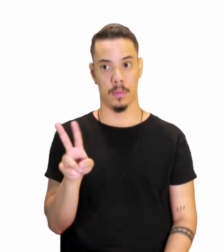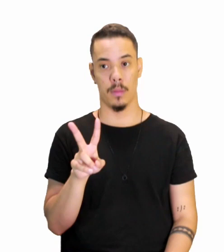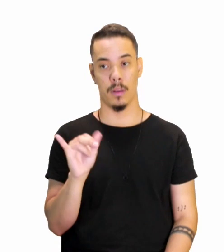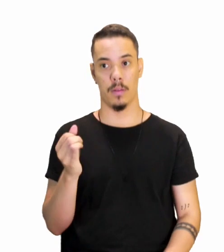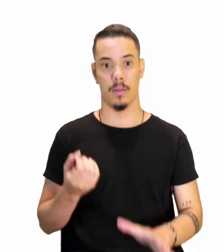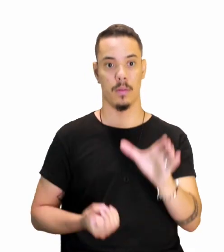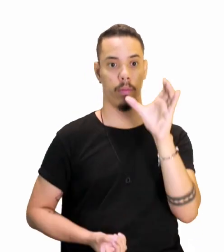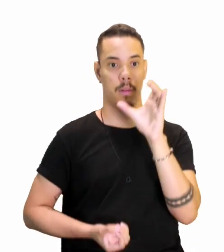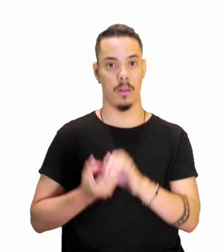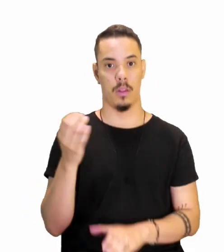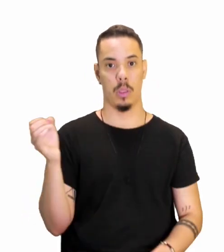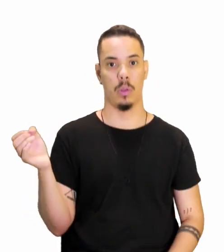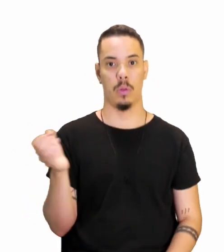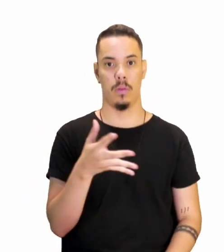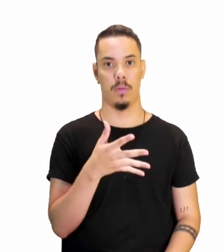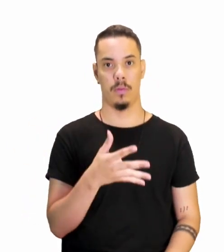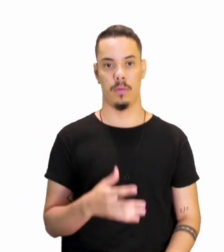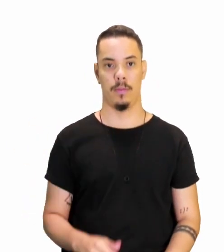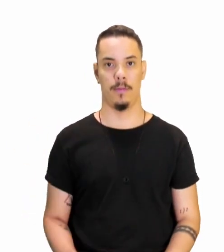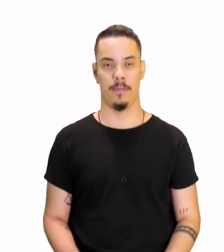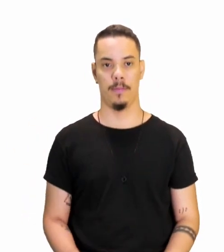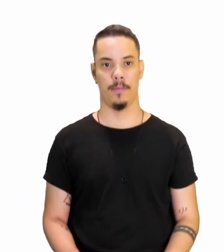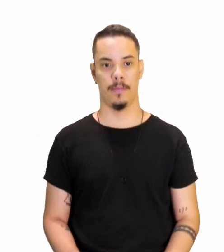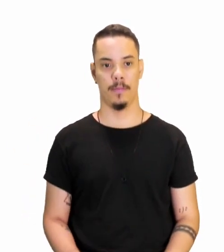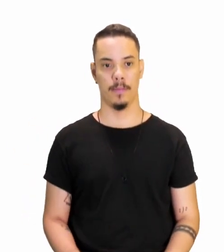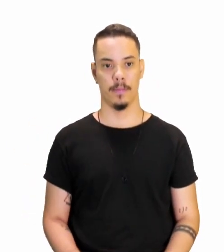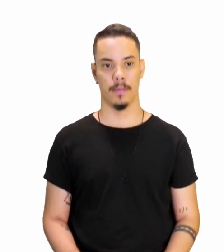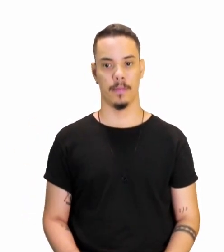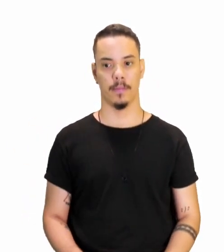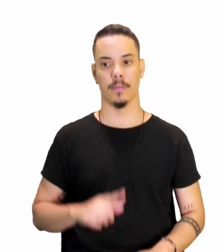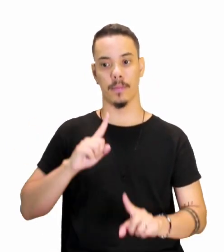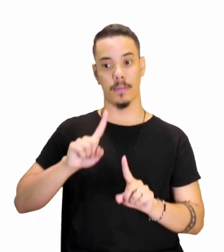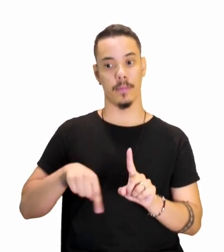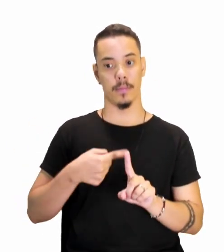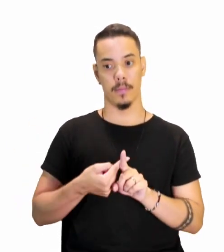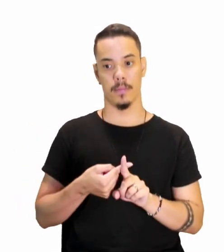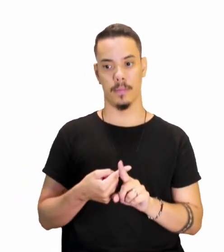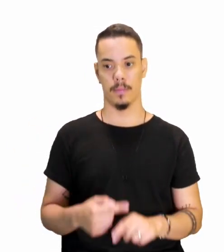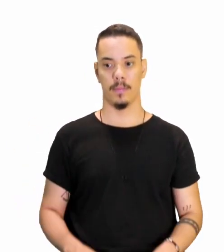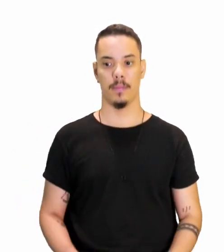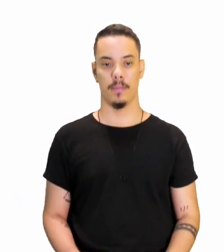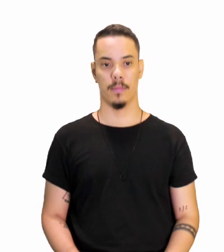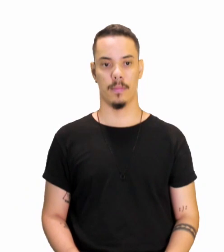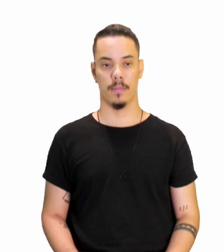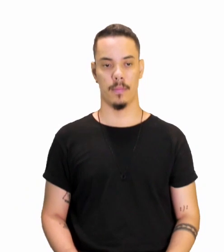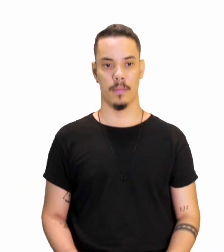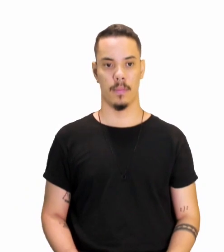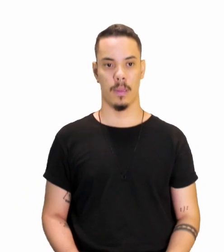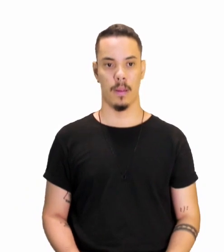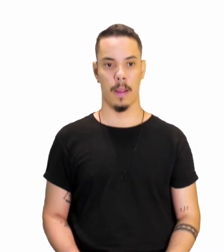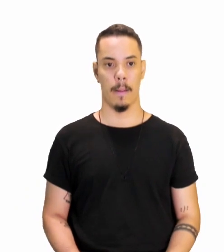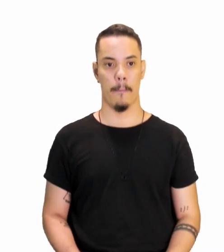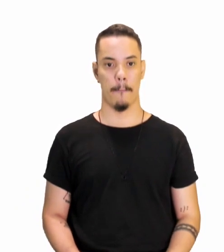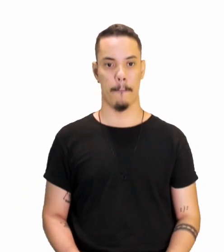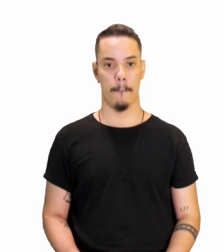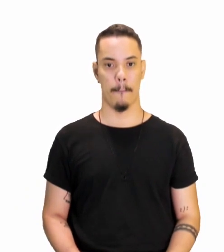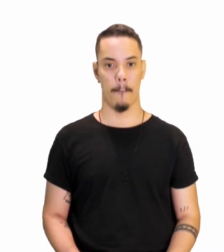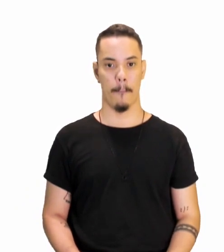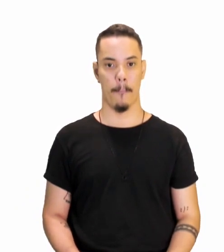formar novas palavras. Beleza? Mais outra aqui para você, essa questão